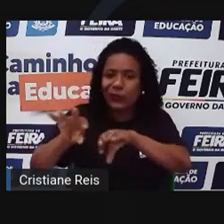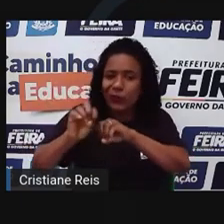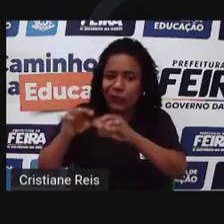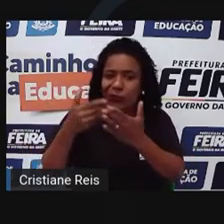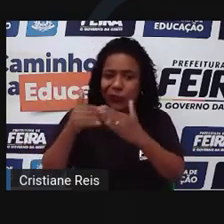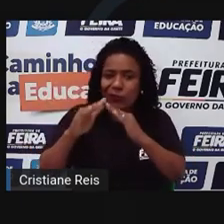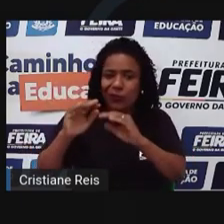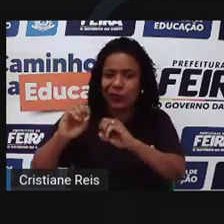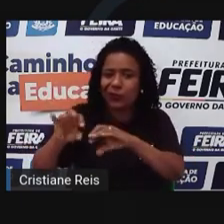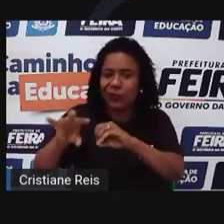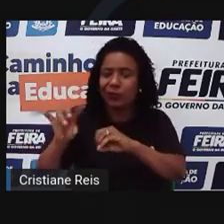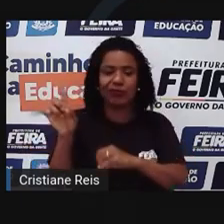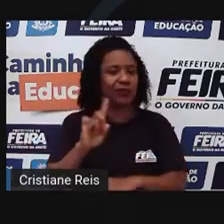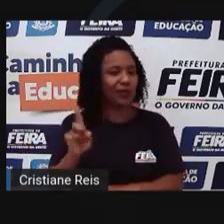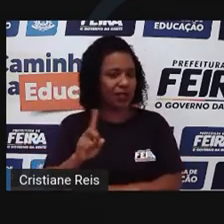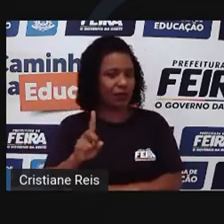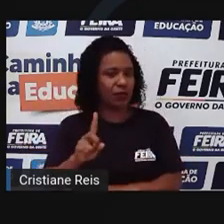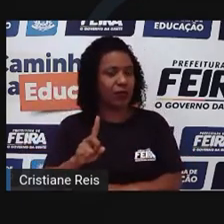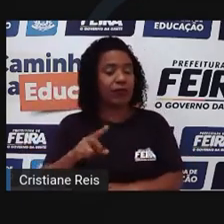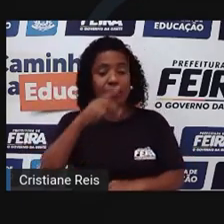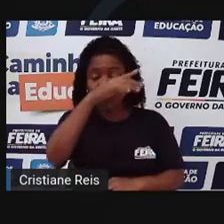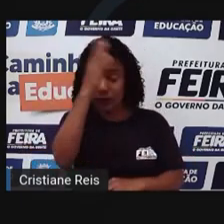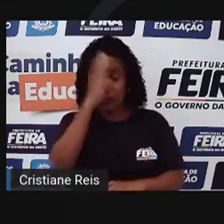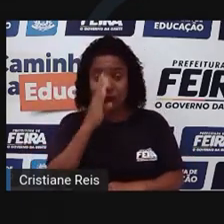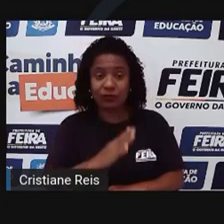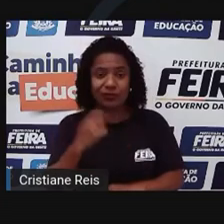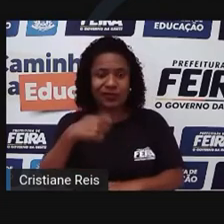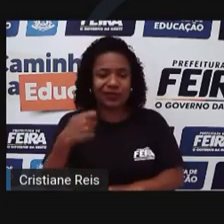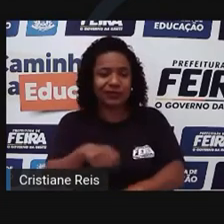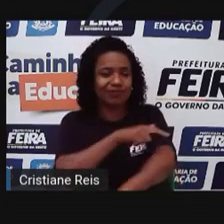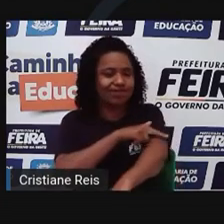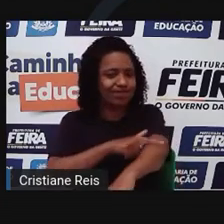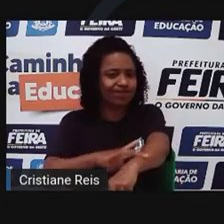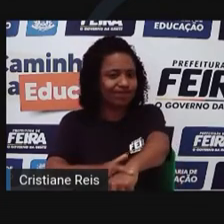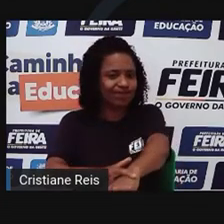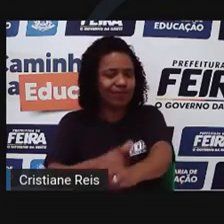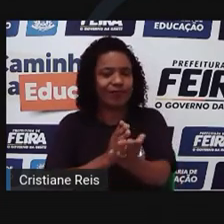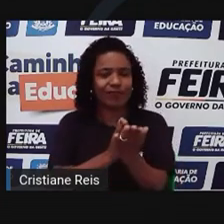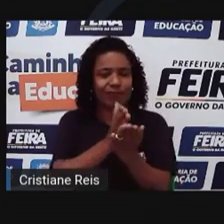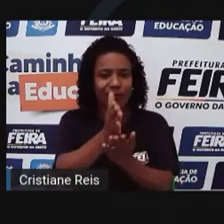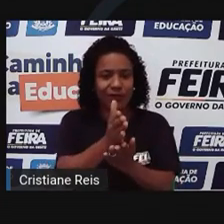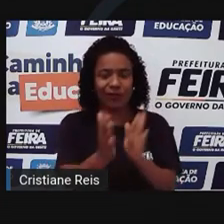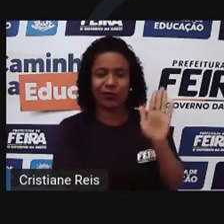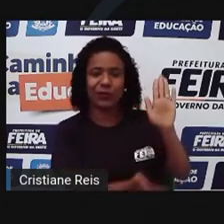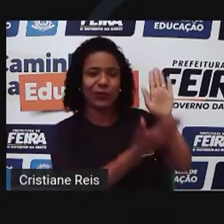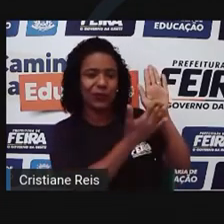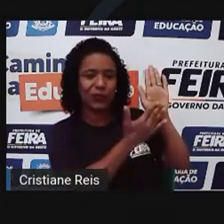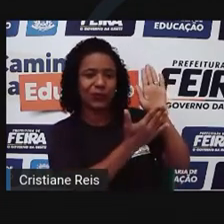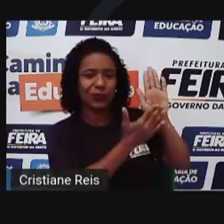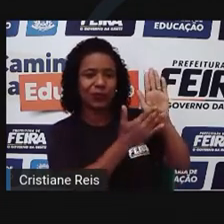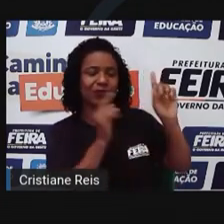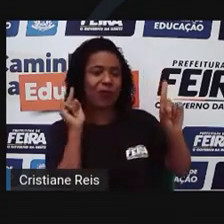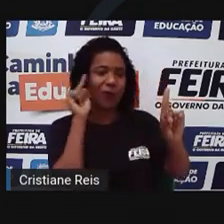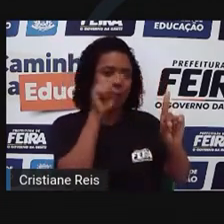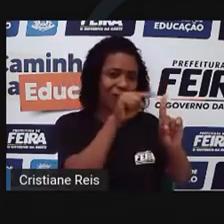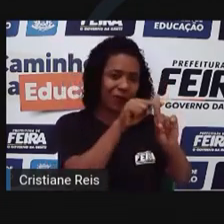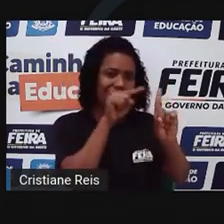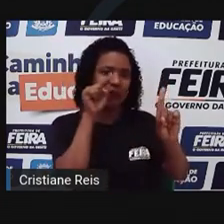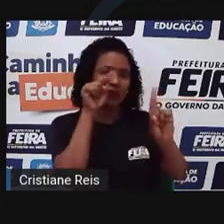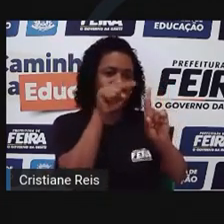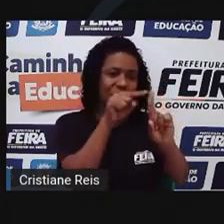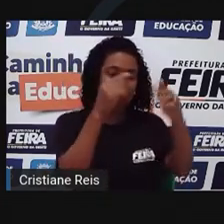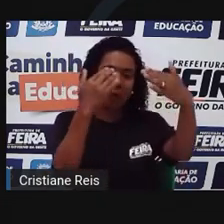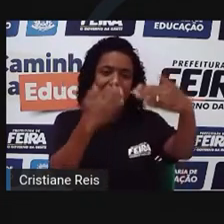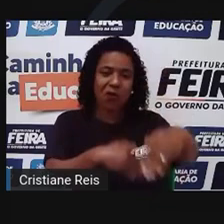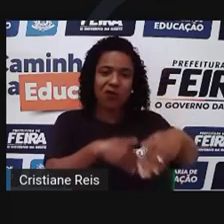de anos de escolaridade. É porque as políticas educacionais também, elas estão muito voltadas para metas, né? Para